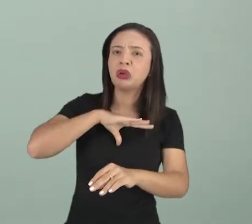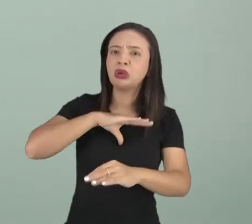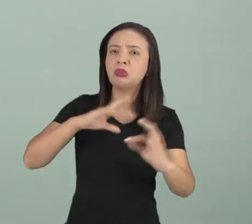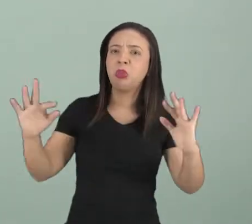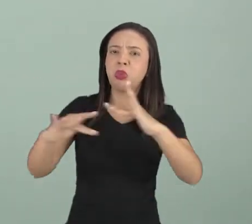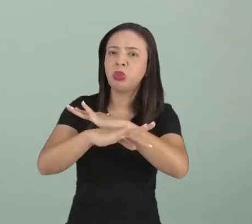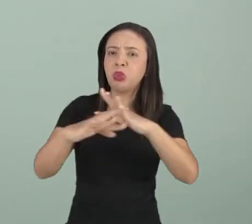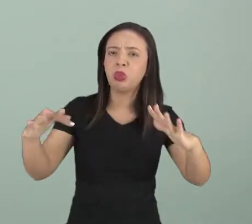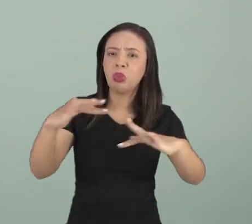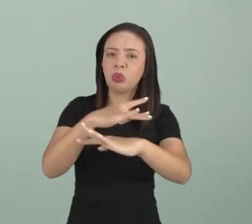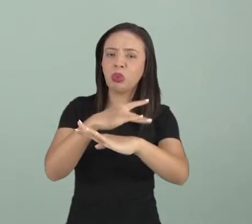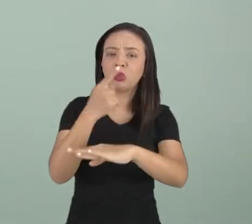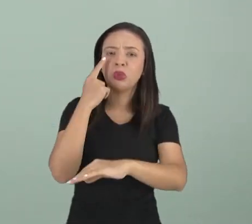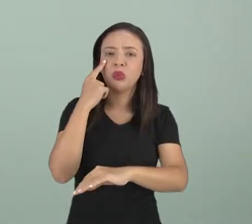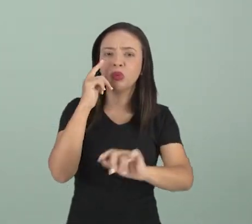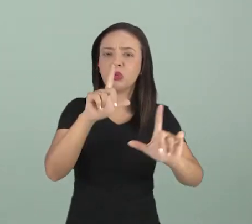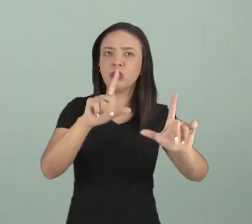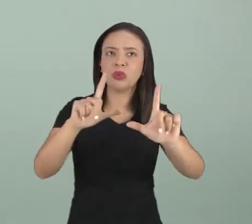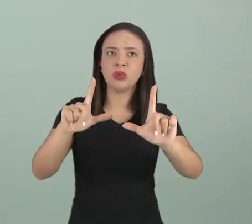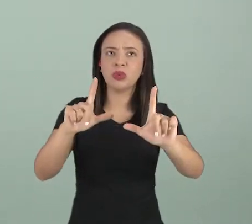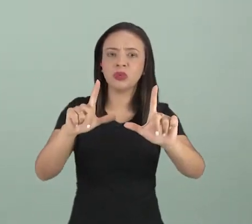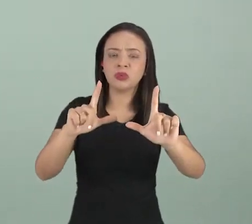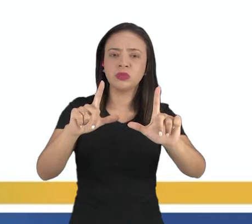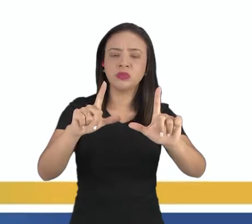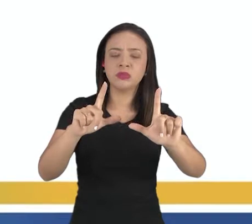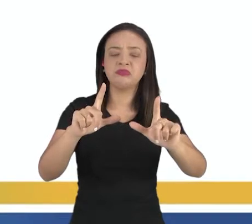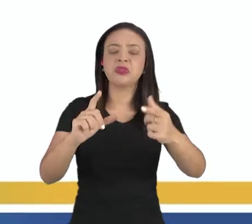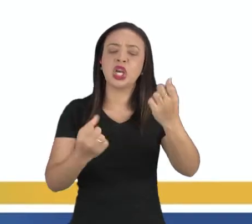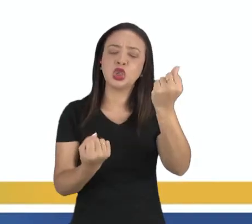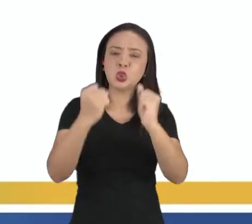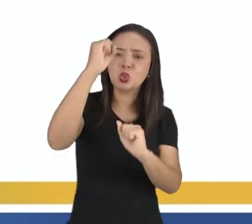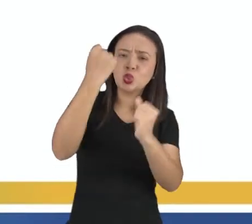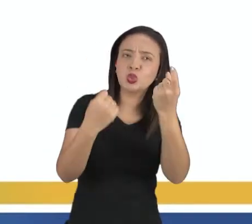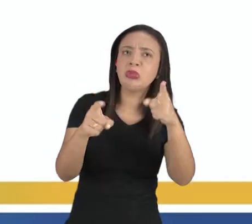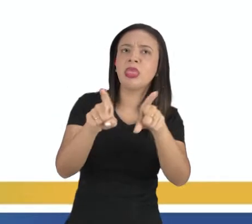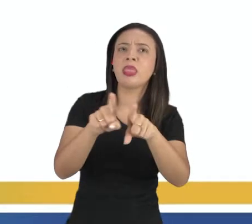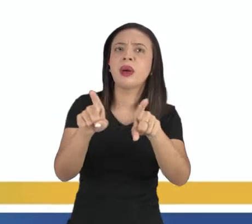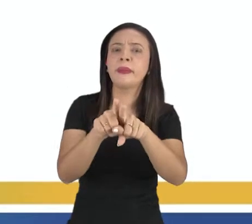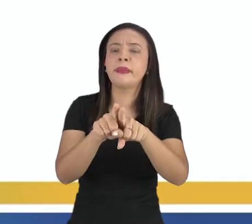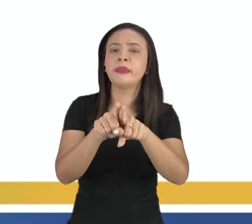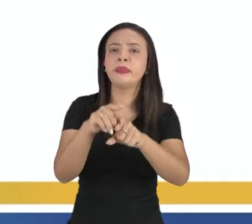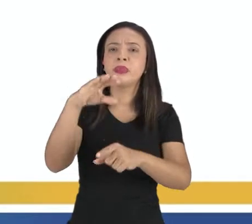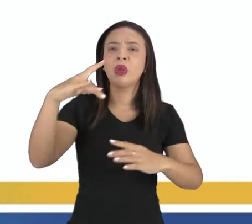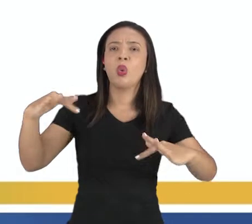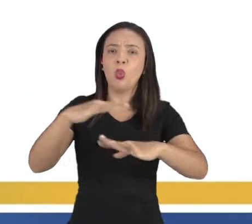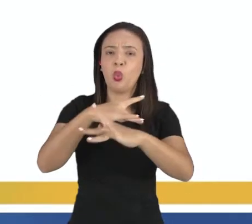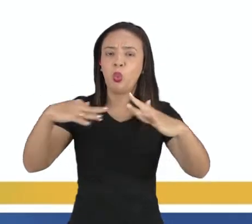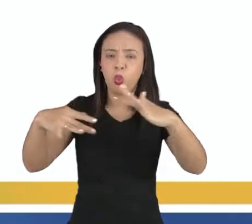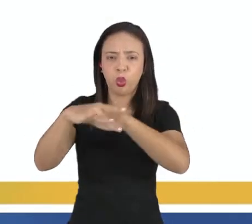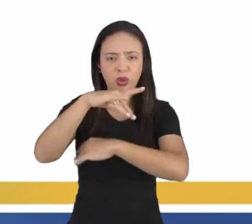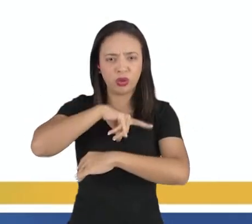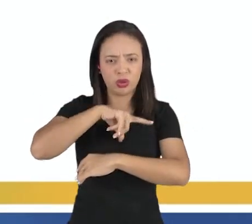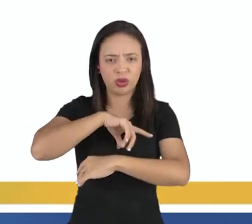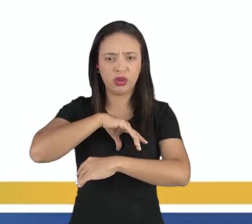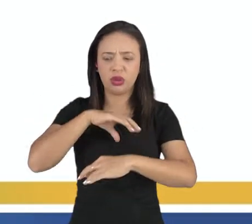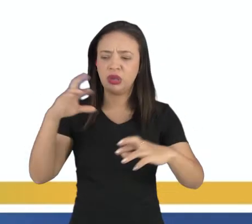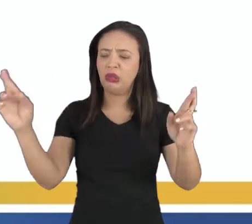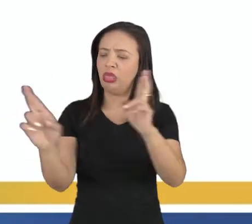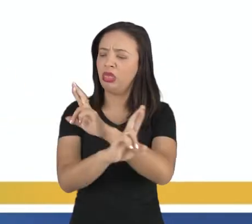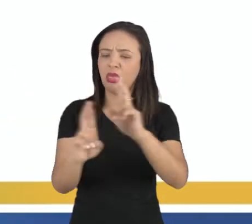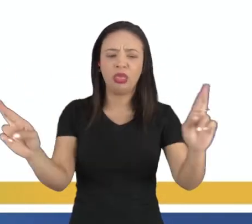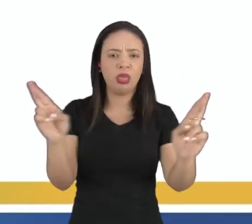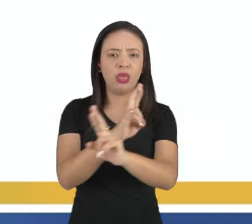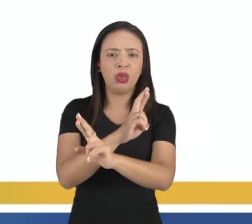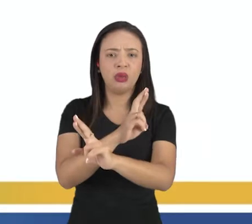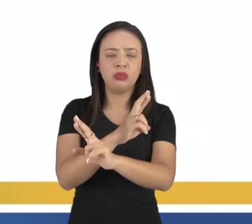Vamos lá comigo então? Olha só, a relação entre industrialização e urbanização